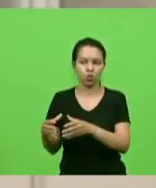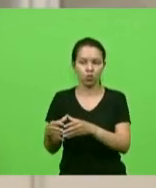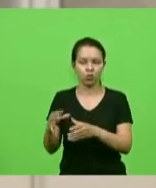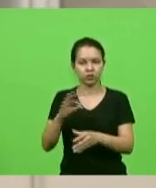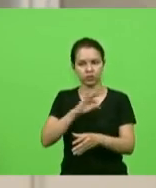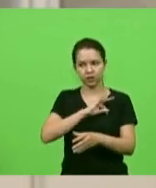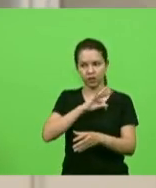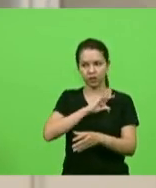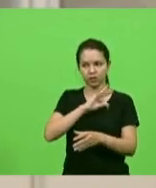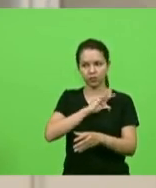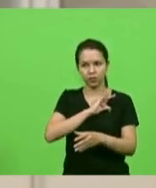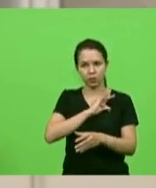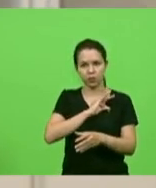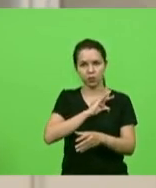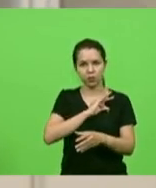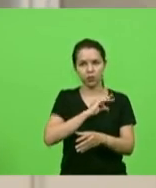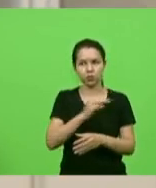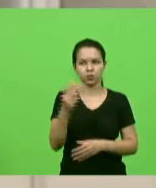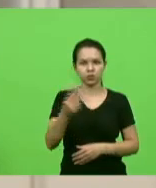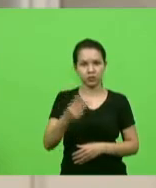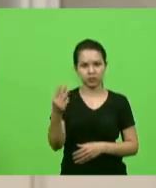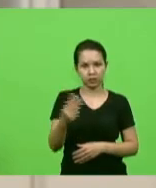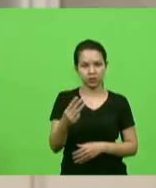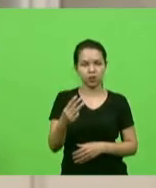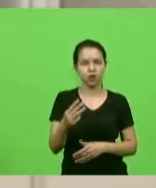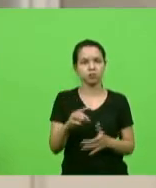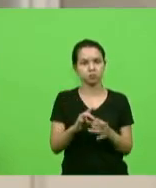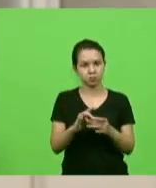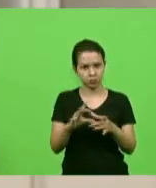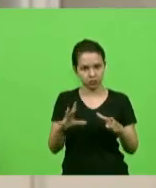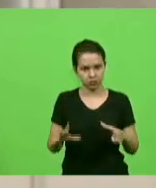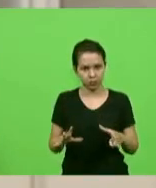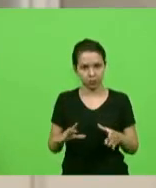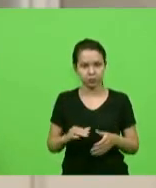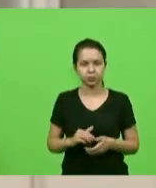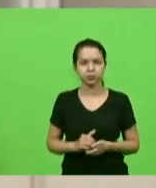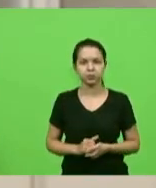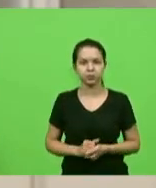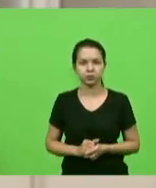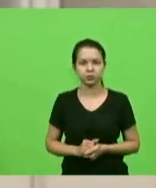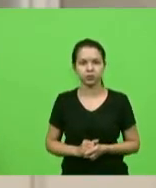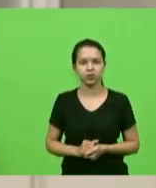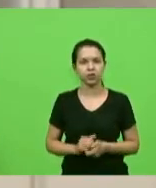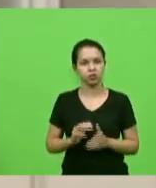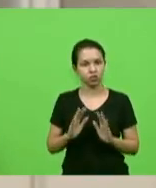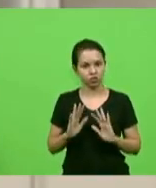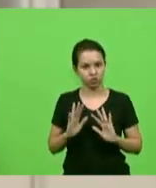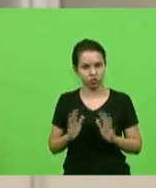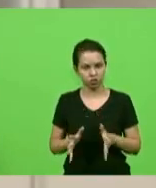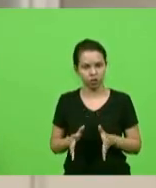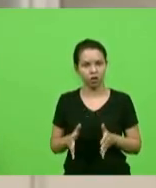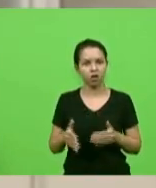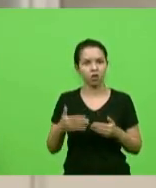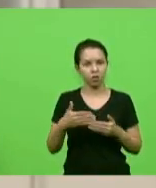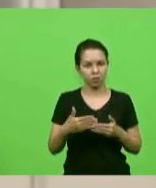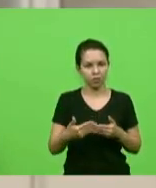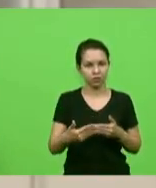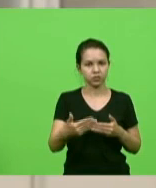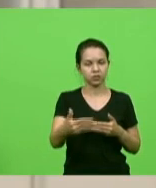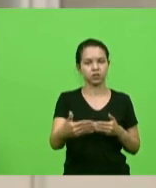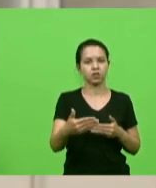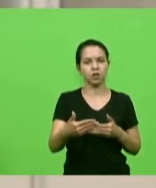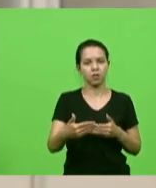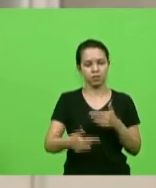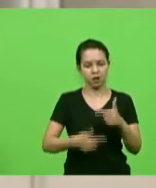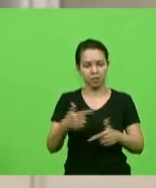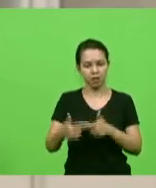do PC no lixão né é que já iniciaram